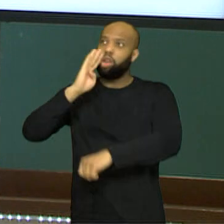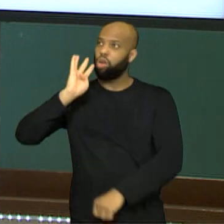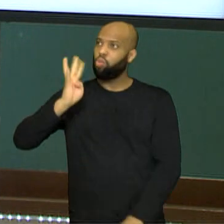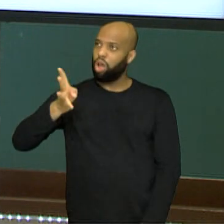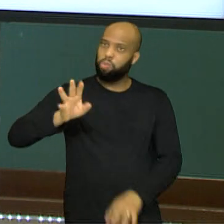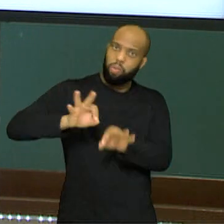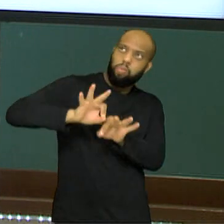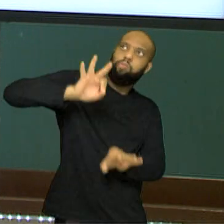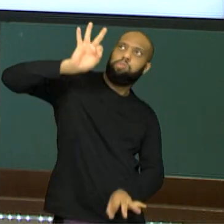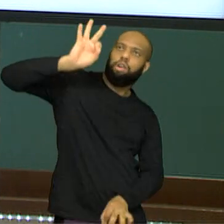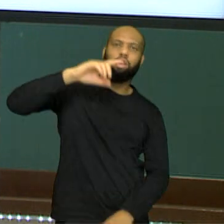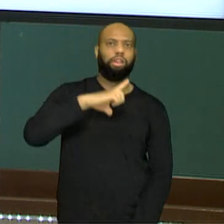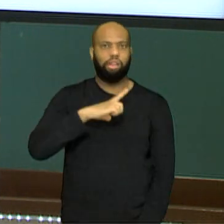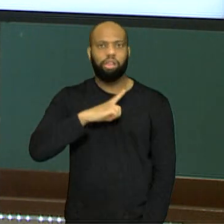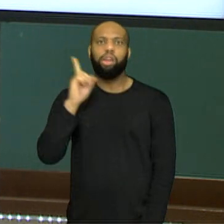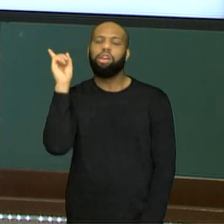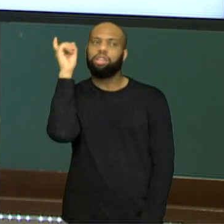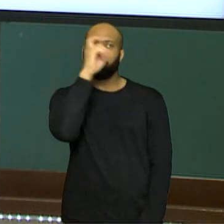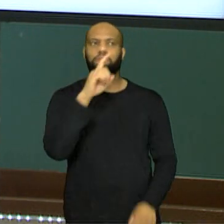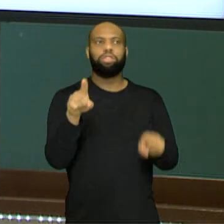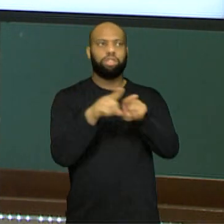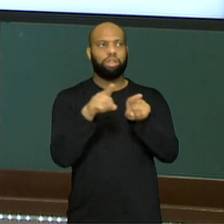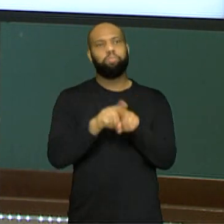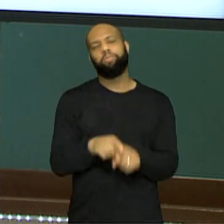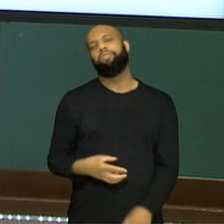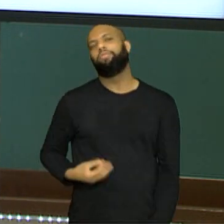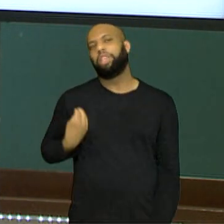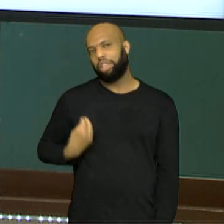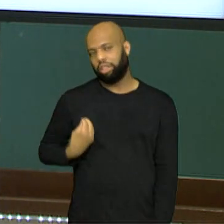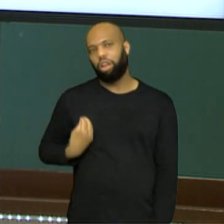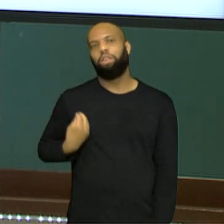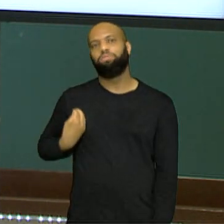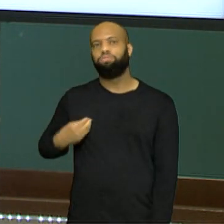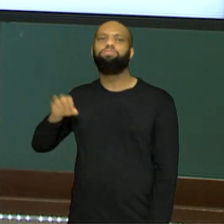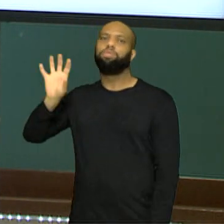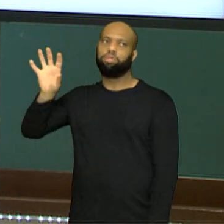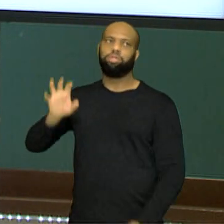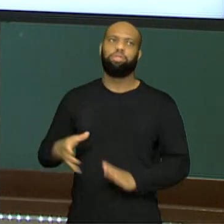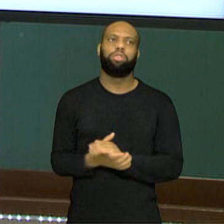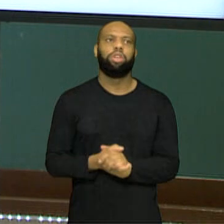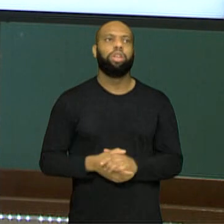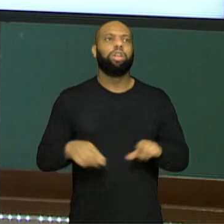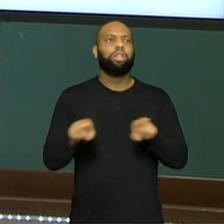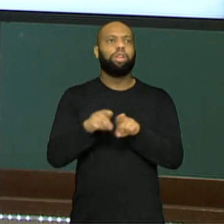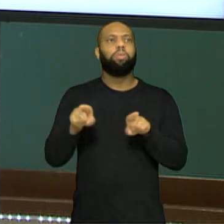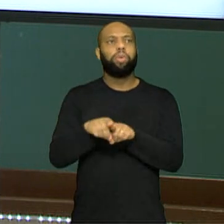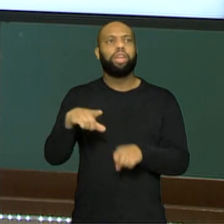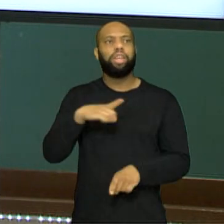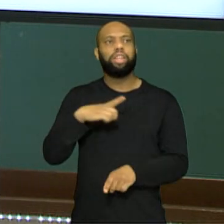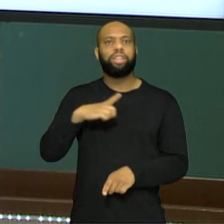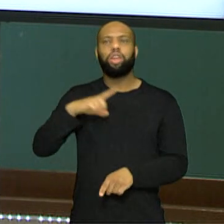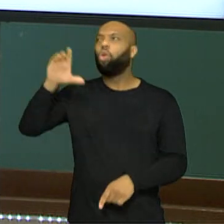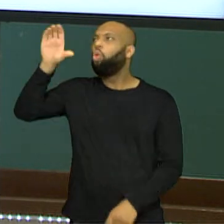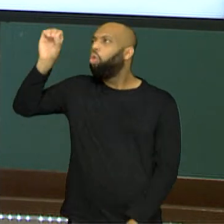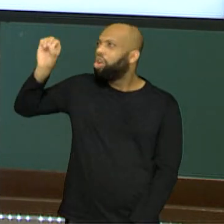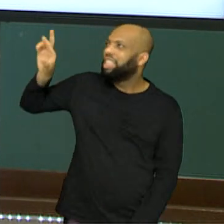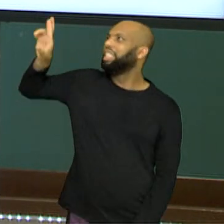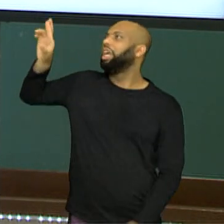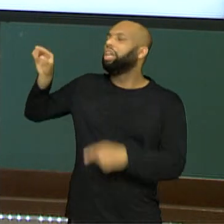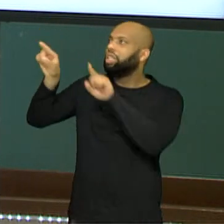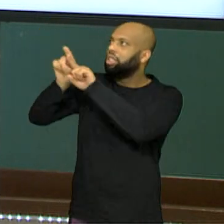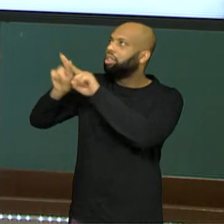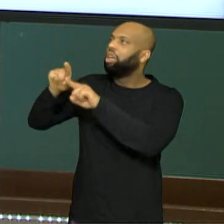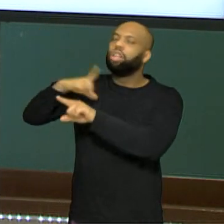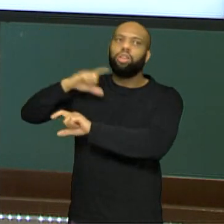metros de altitude, o que dificulta muito sobreviver nesse lugar. E lá no extremo oriente também